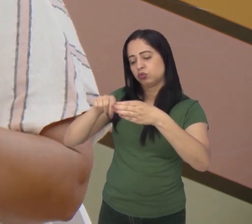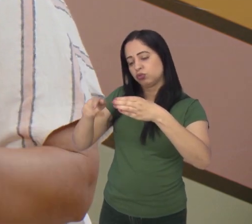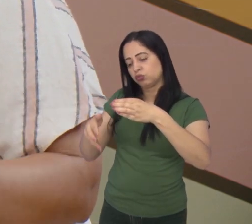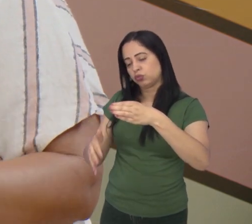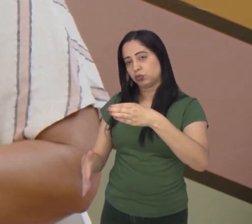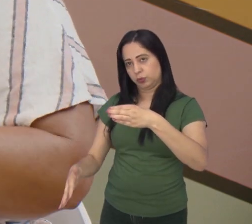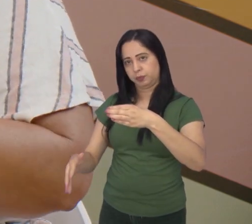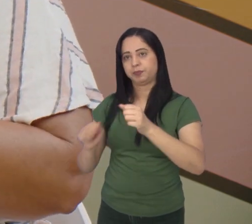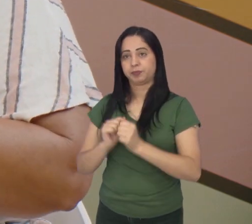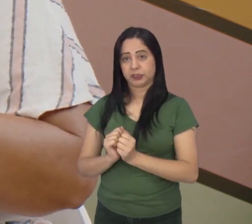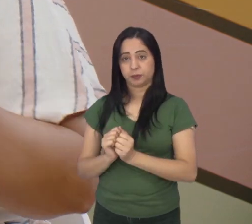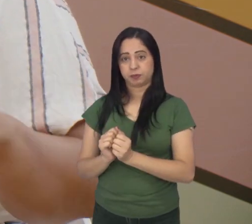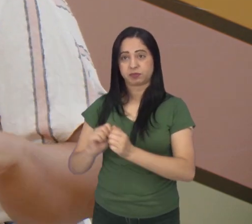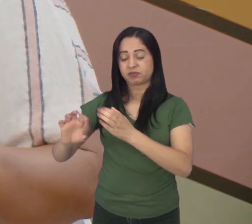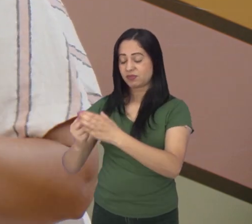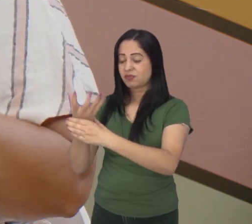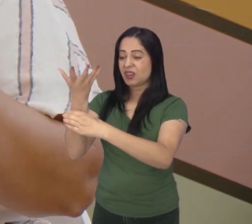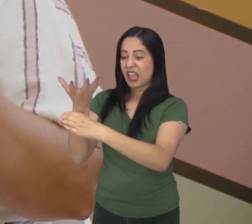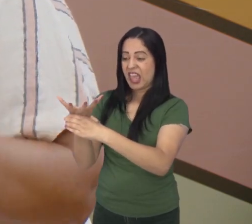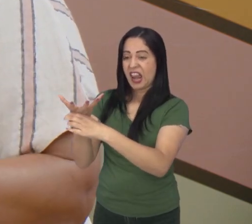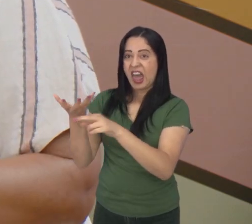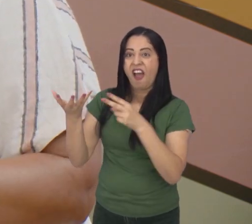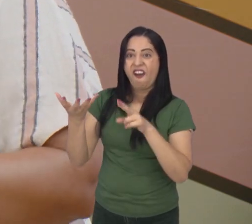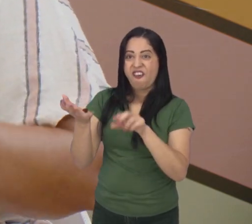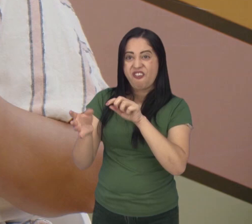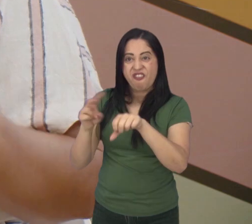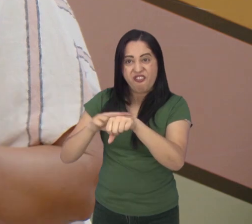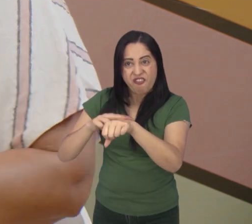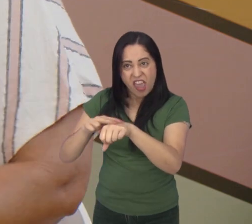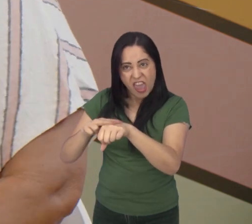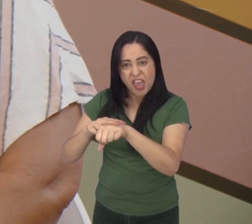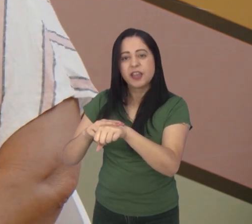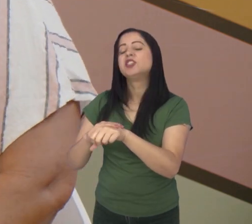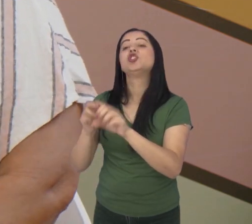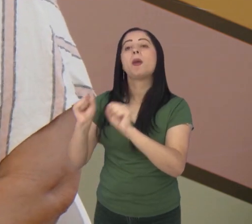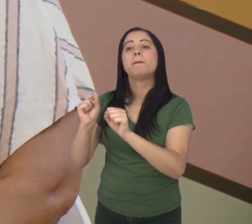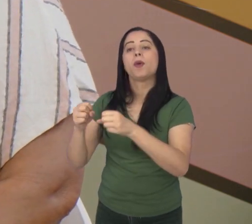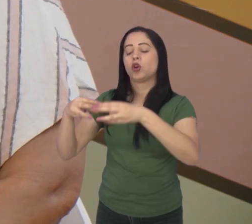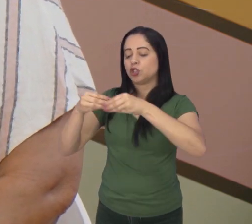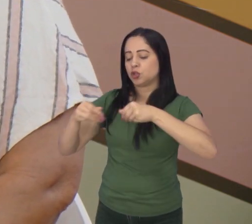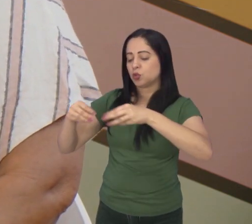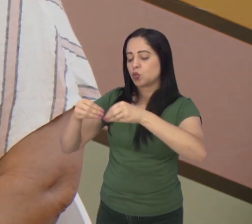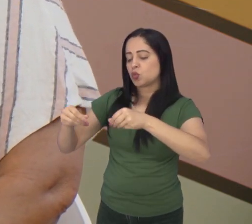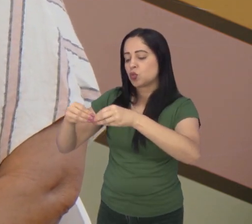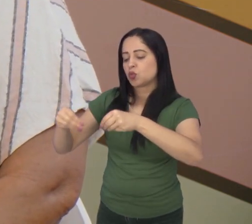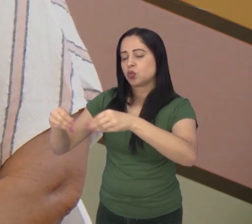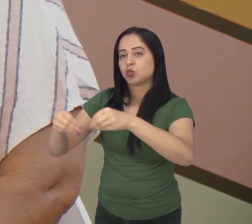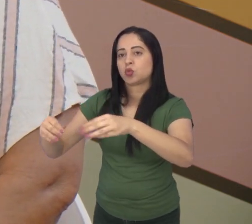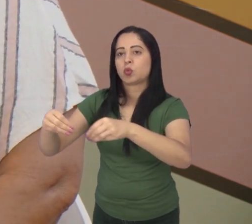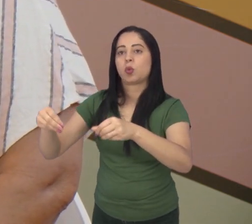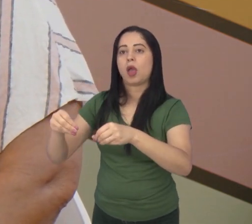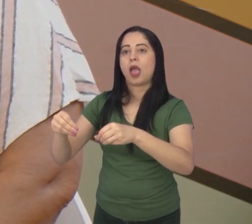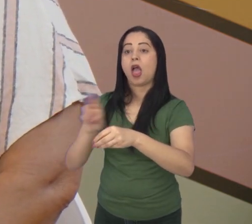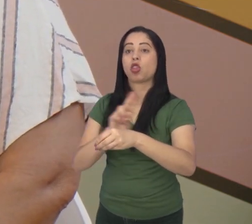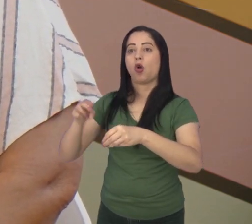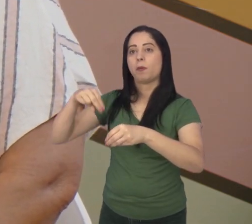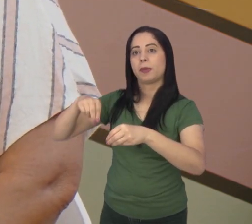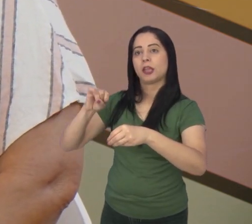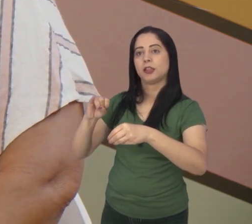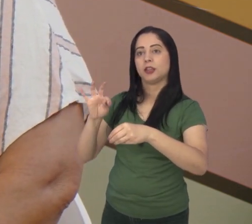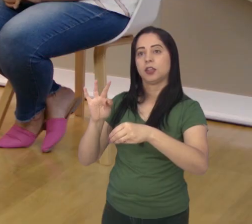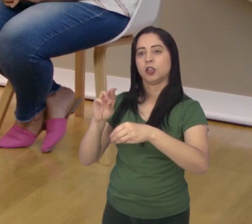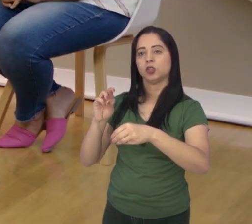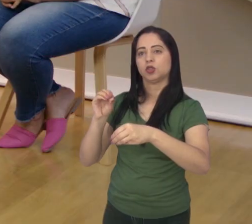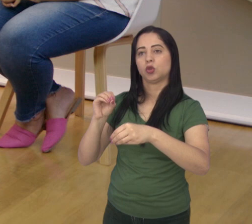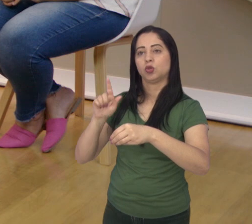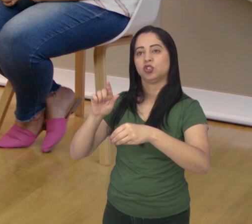uma adubação só de nitrogênio para que ela fique mais forte, mais vistosa, o tom verde dela para que ela cresça naturalmente.